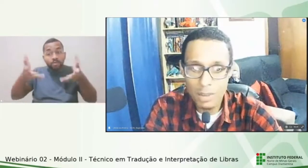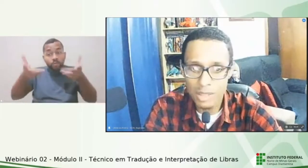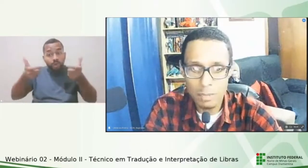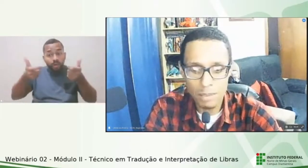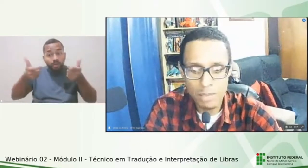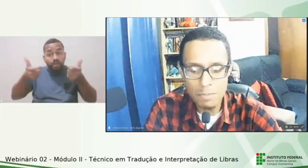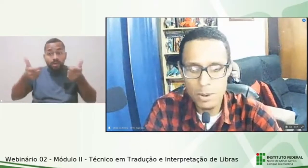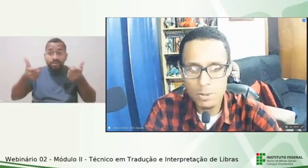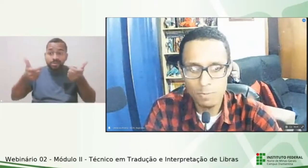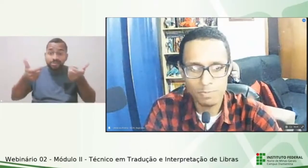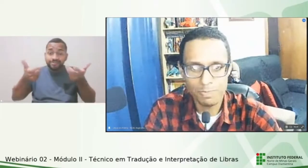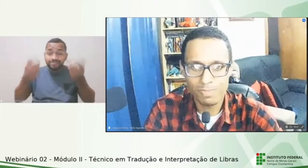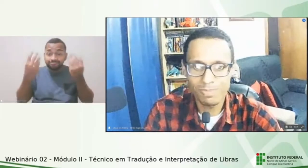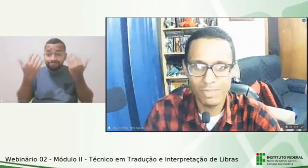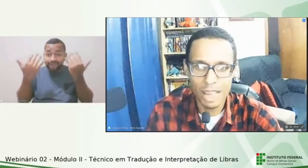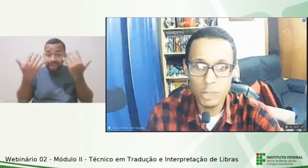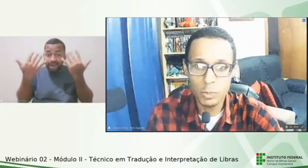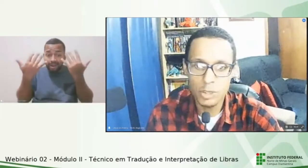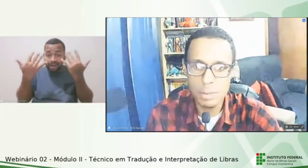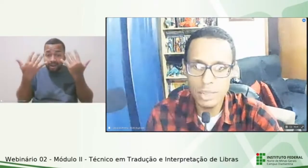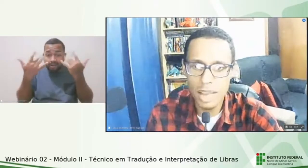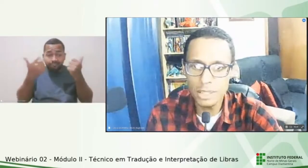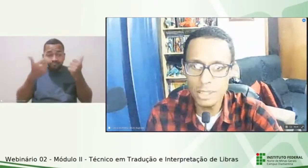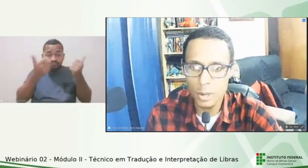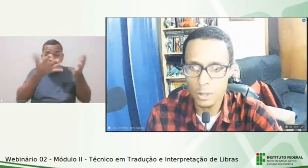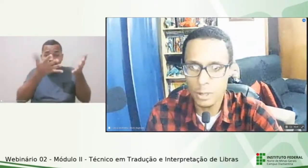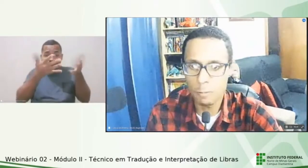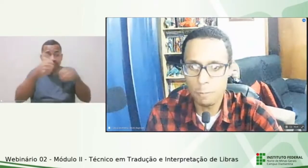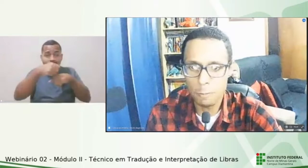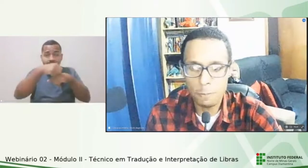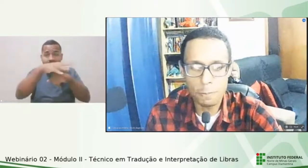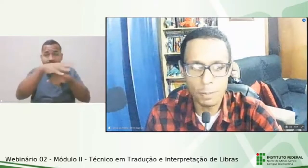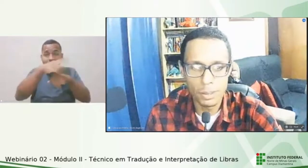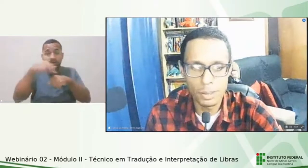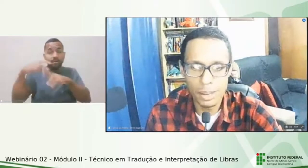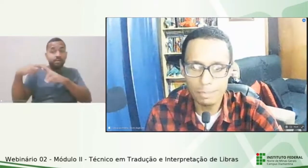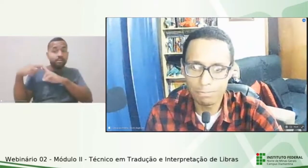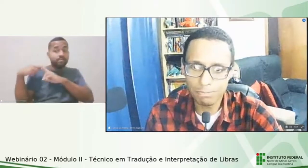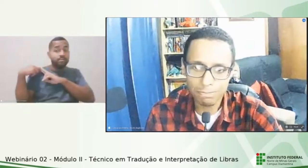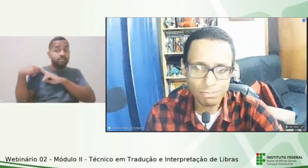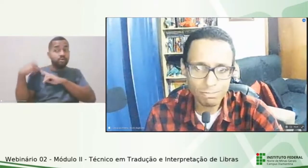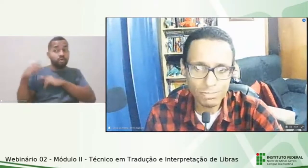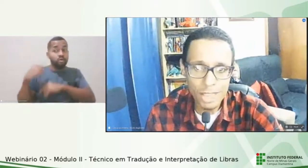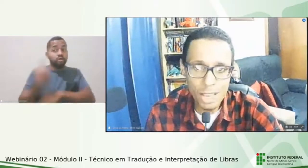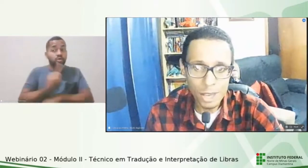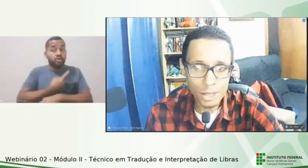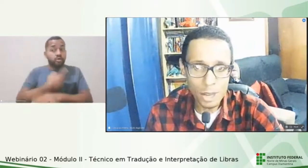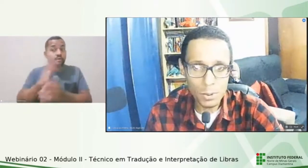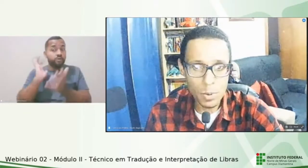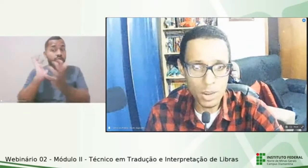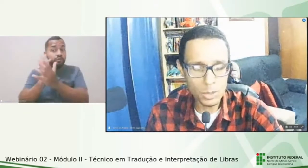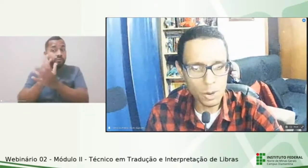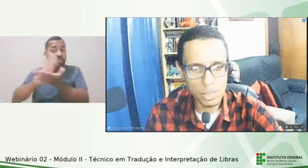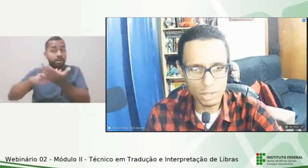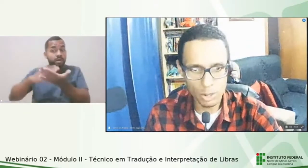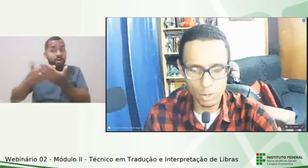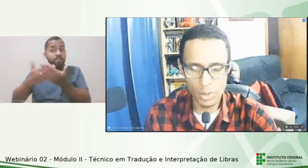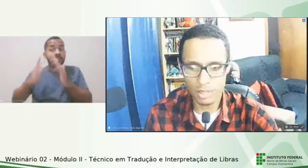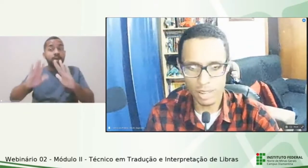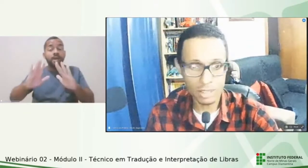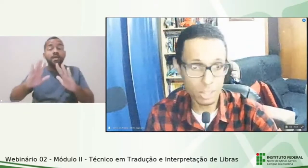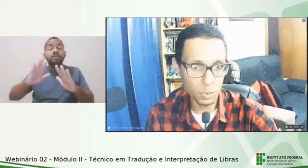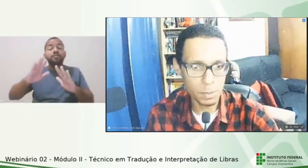vai passar pela minha mão. A responsabilidade é nossa. Né? Então, quando eu